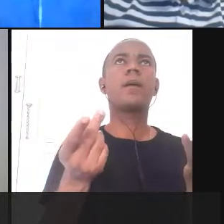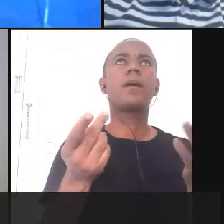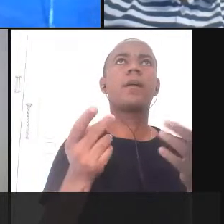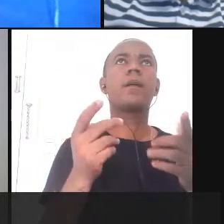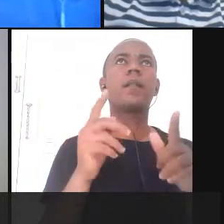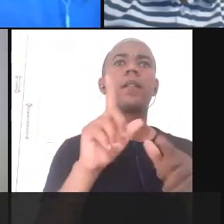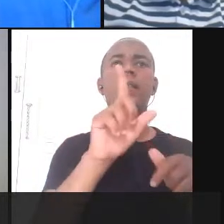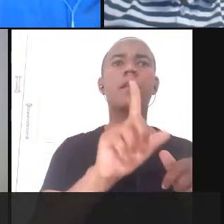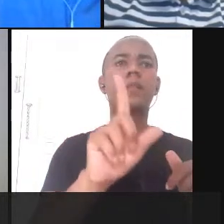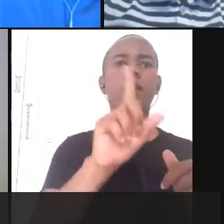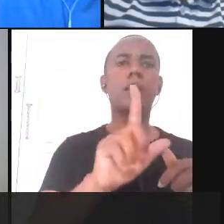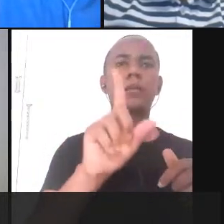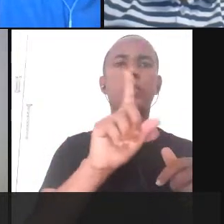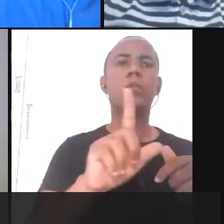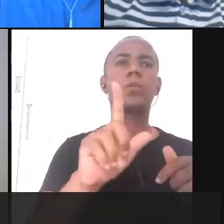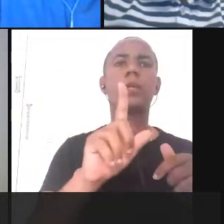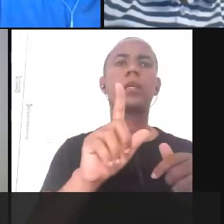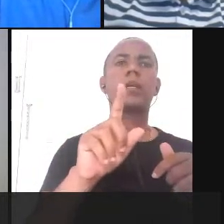Estava